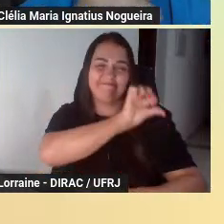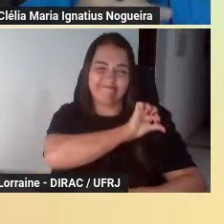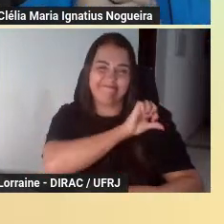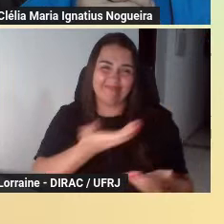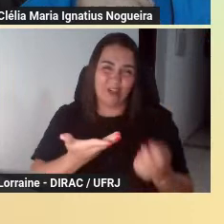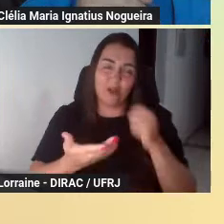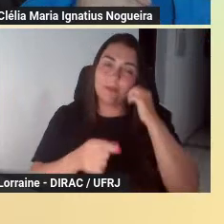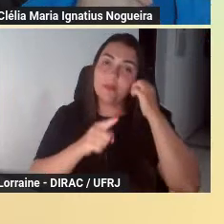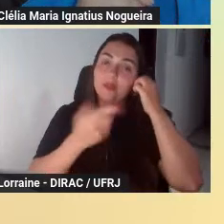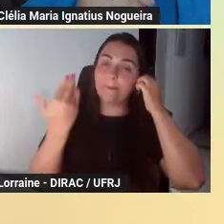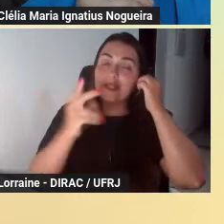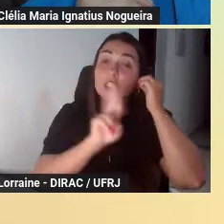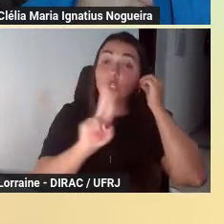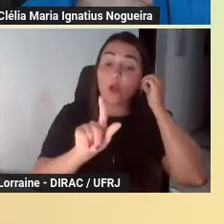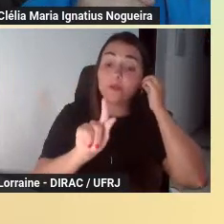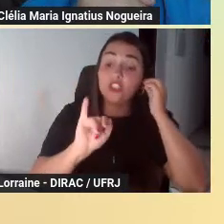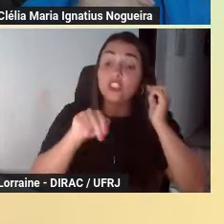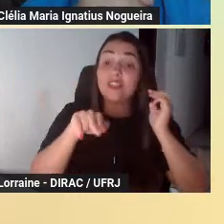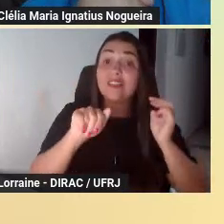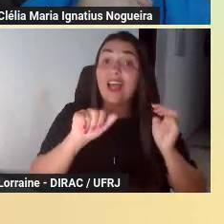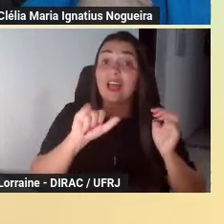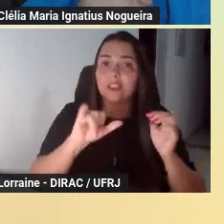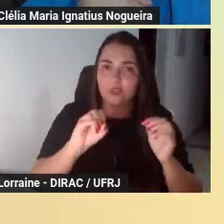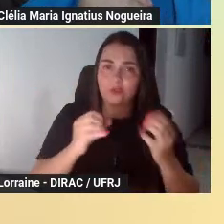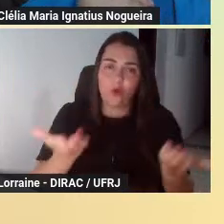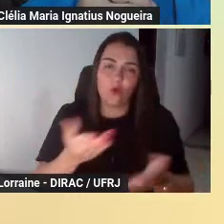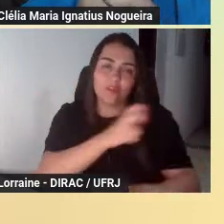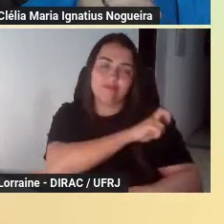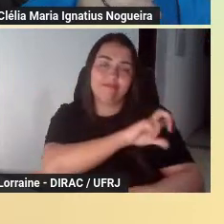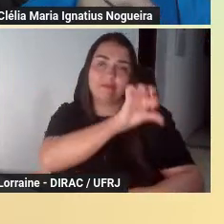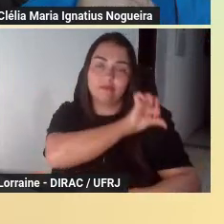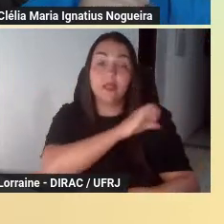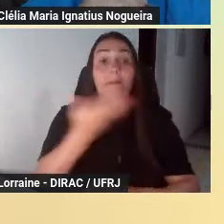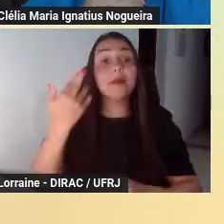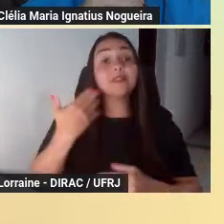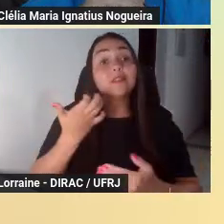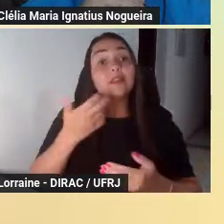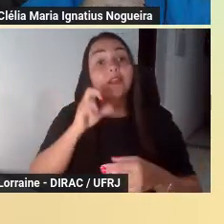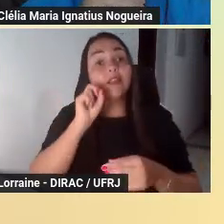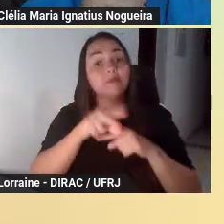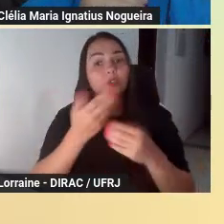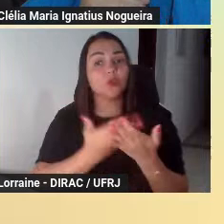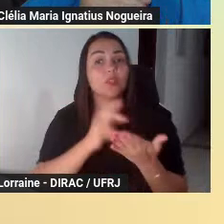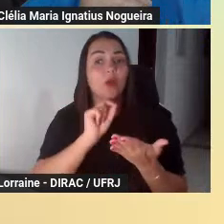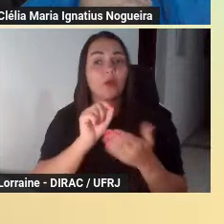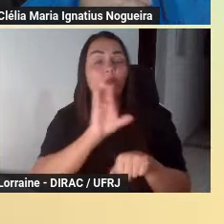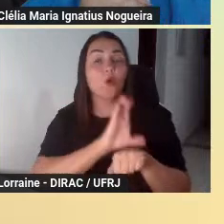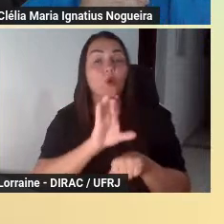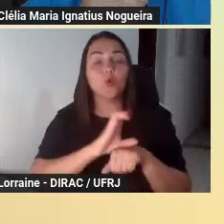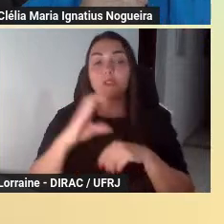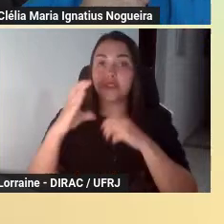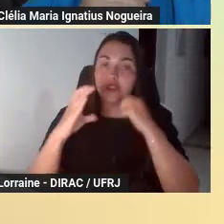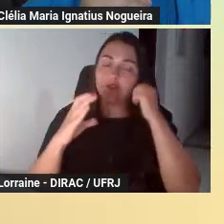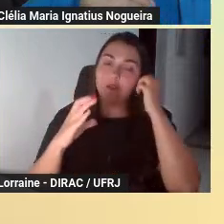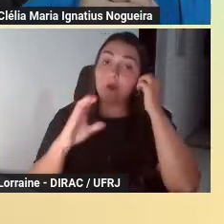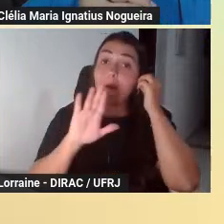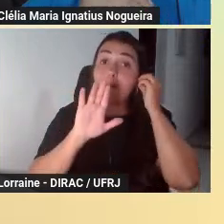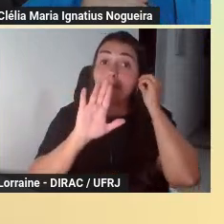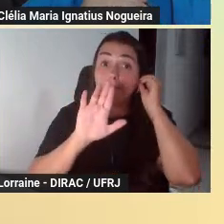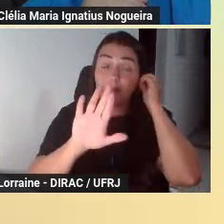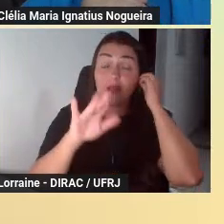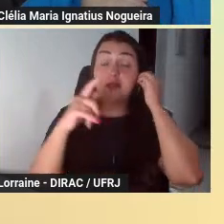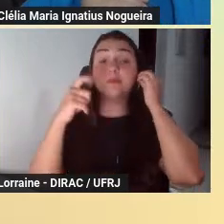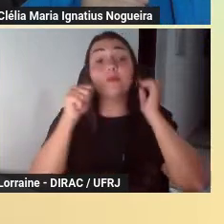no ensino médio, eu queria fazer o que na época se chamava curso científico, mas mulher tinha que fazer